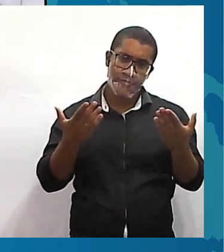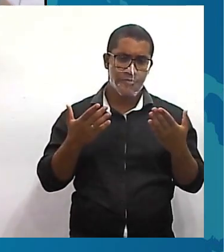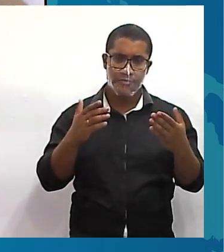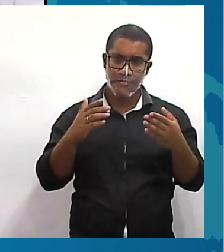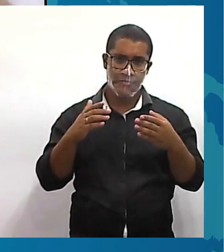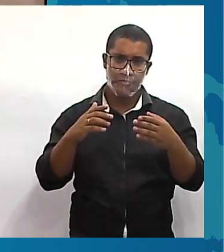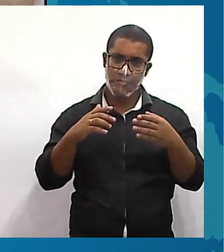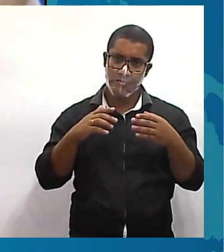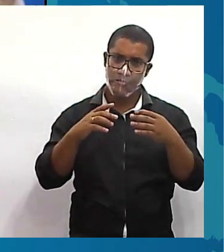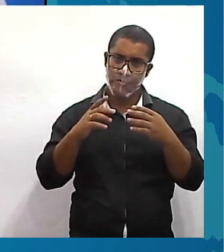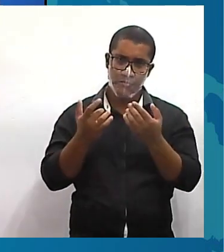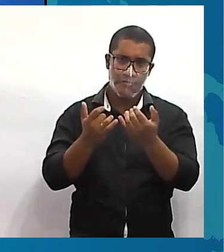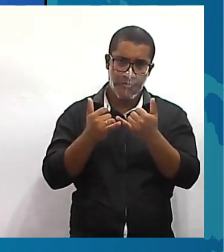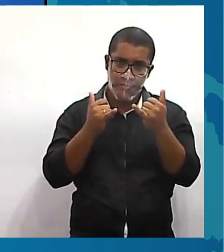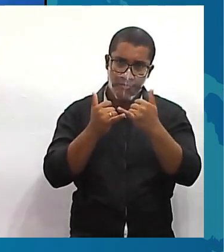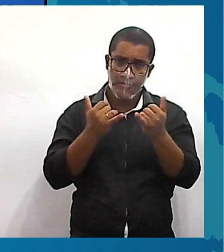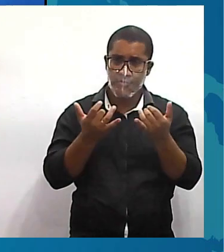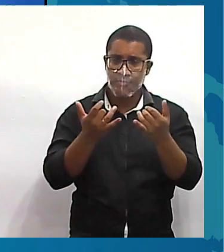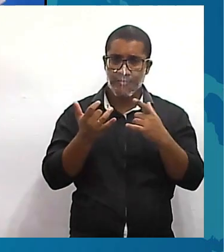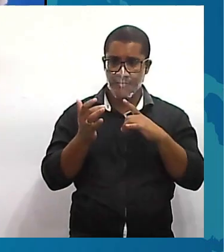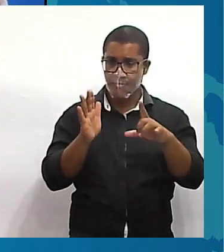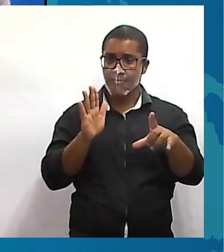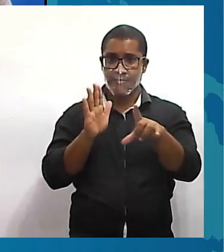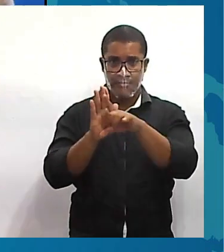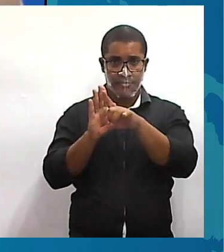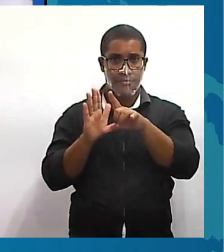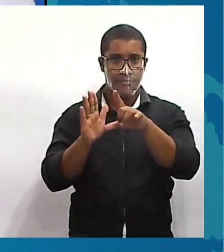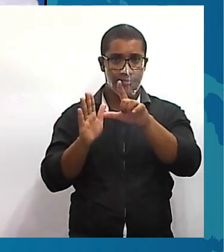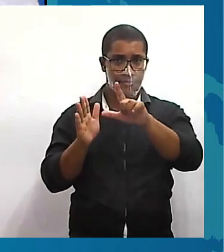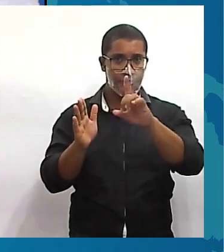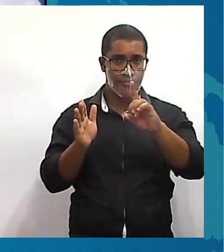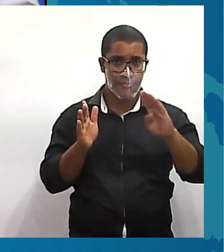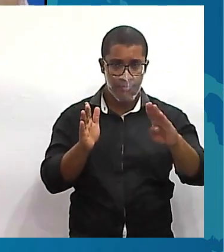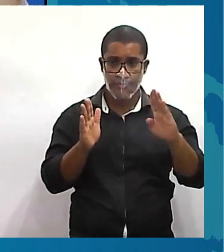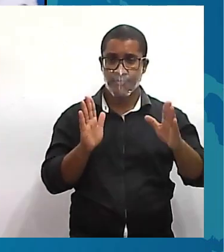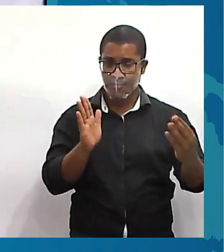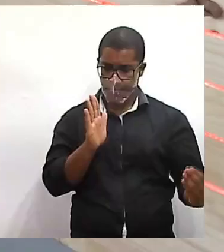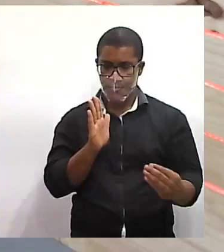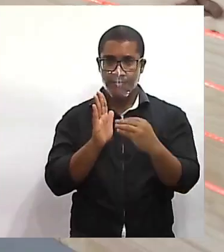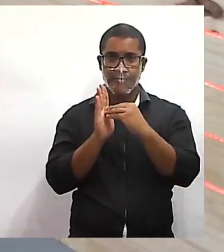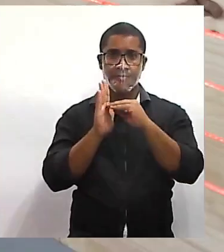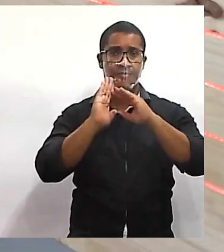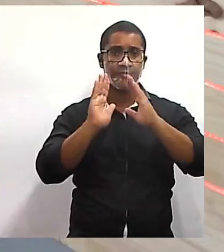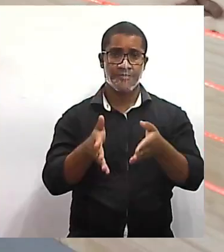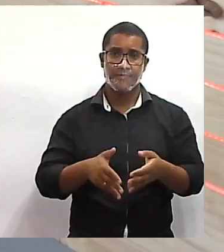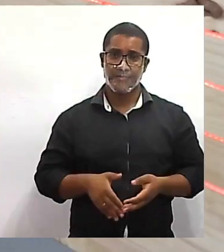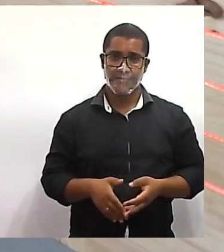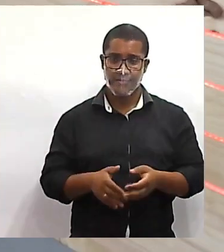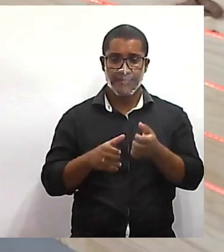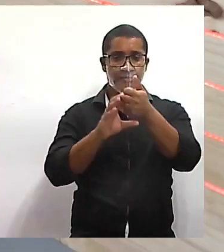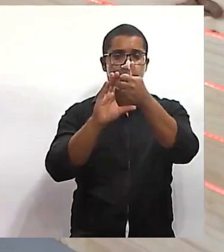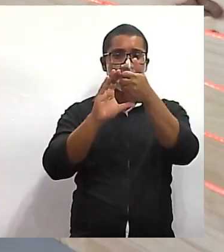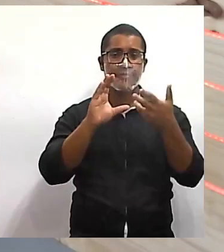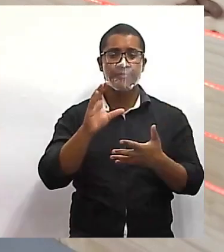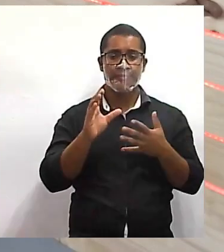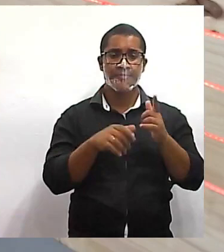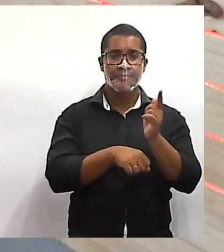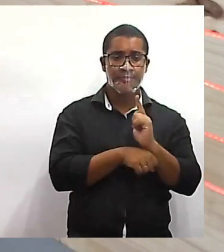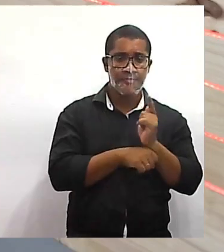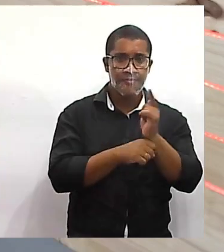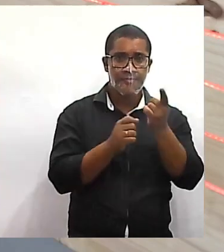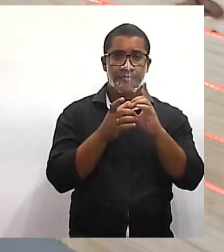a LDB, ela especifica, ela já traz essa demanda, né? Ela já traz as características de uma